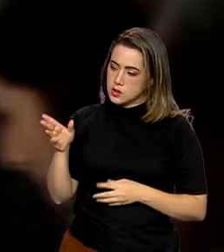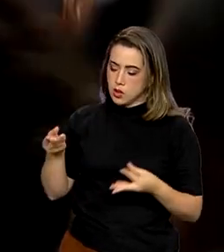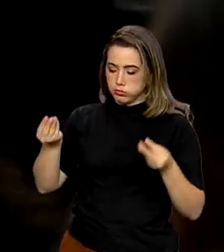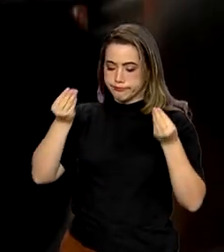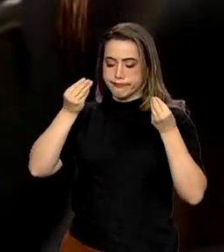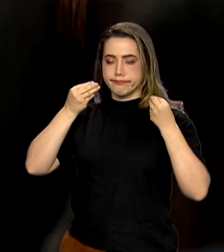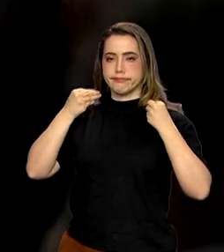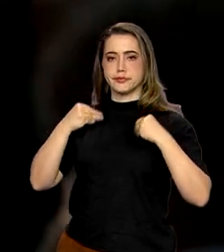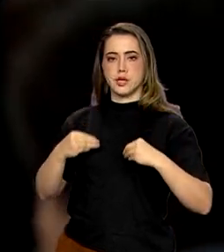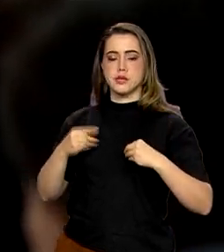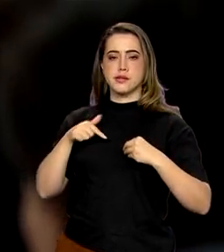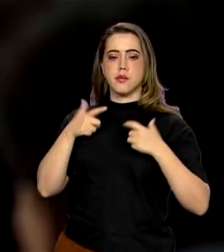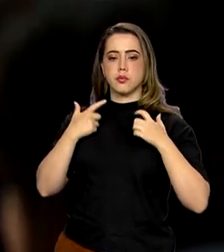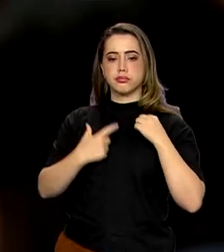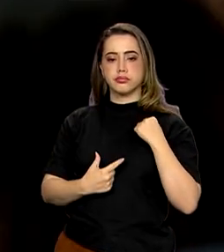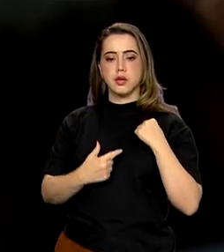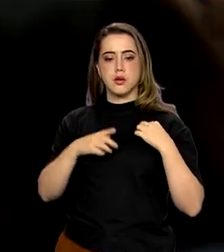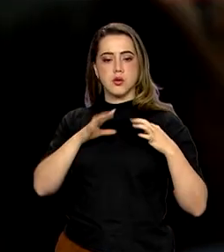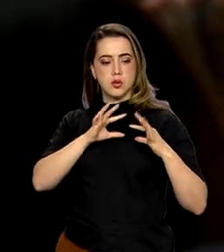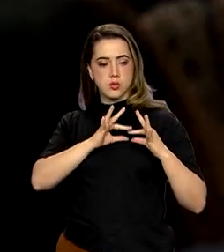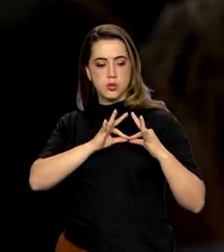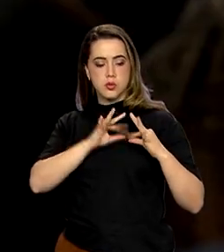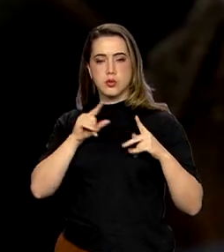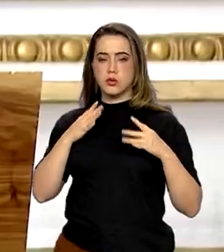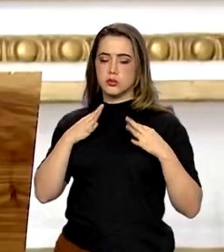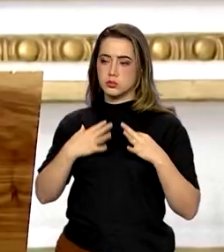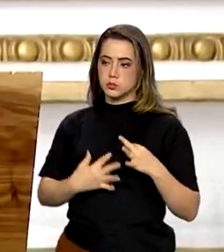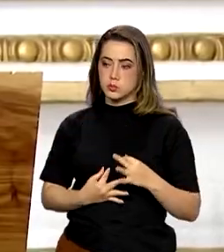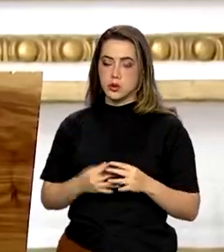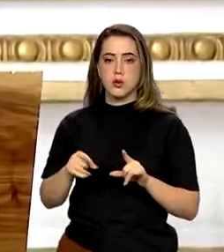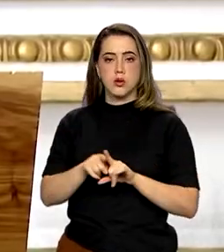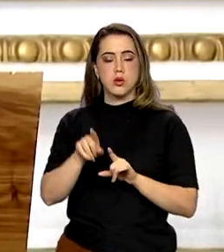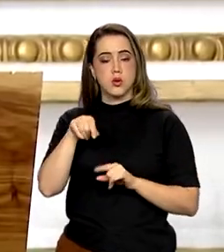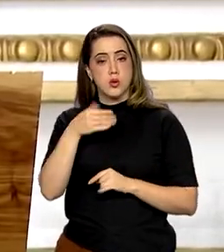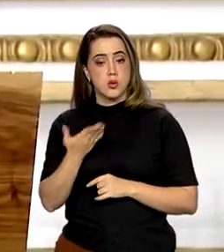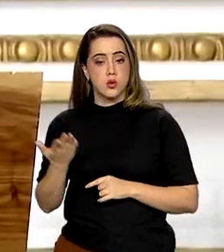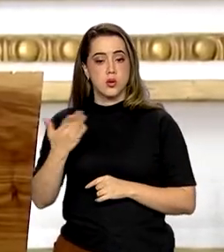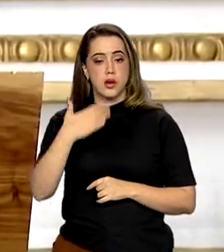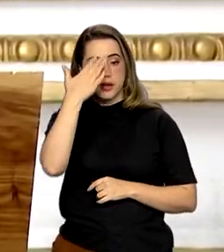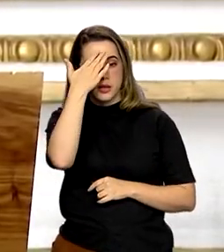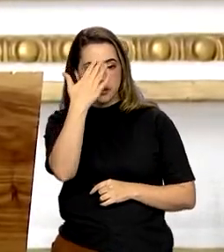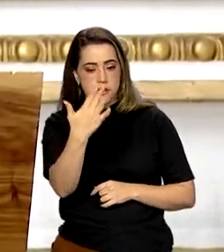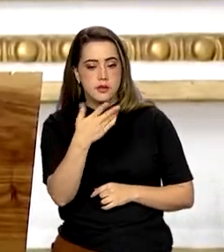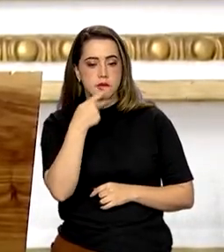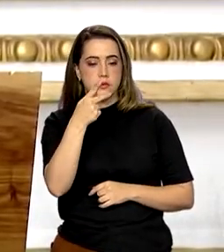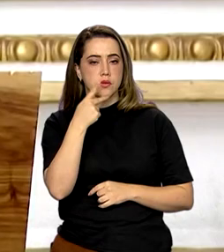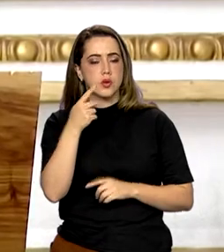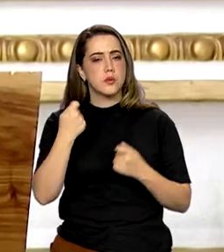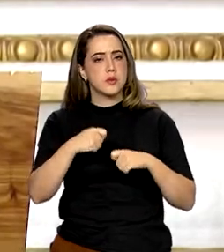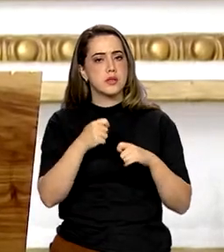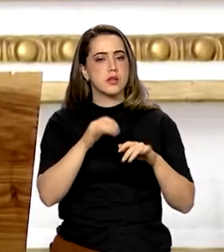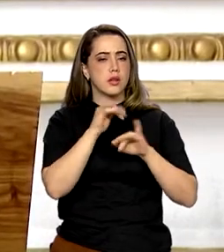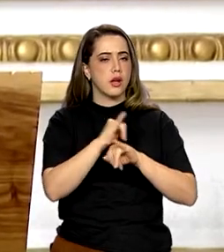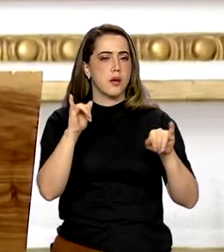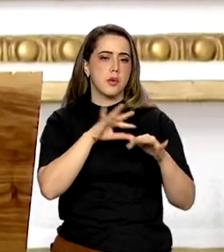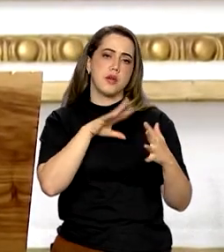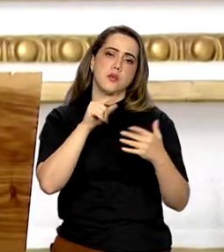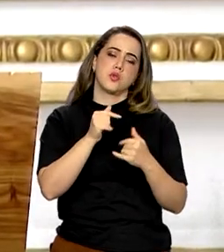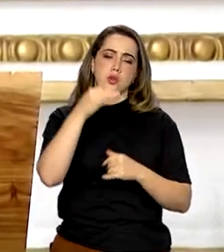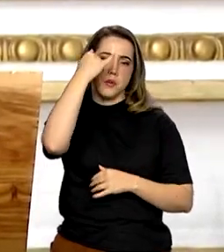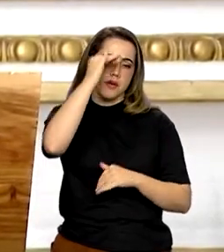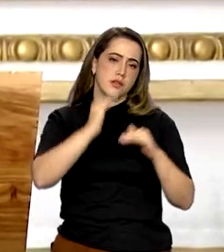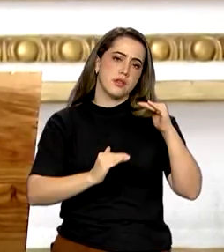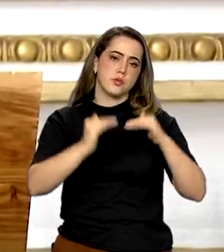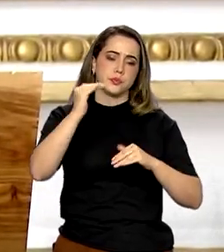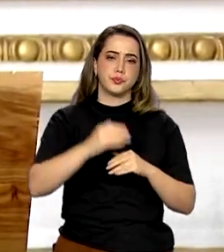Ordem Dr. Antônio Agostinho Neto. No agradecimento, o presidente defendeu uma campanha mundial contra a